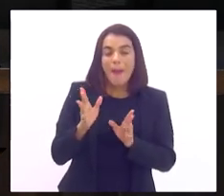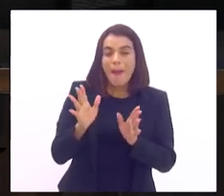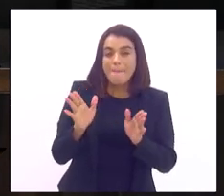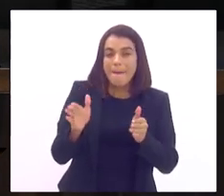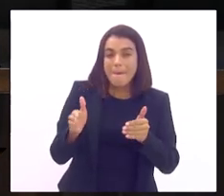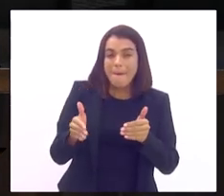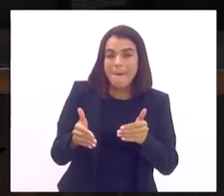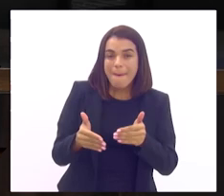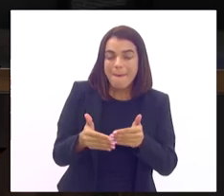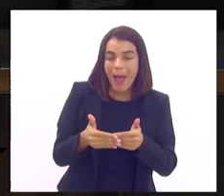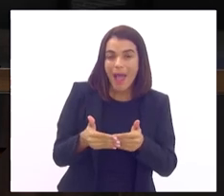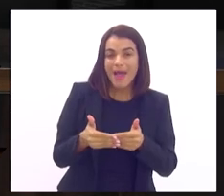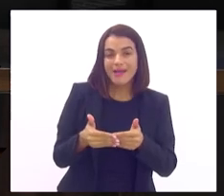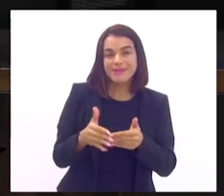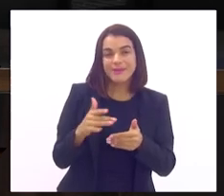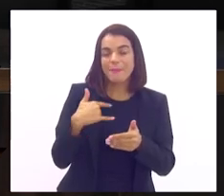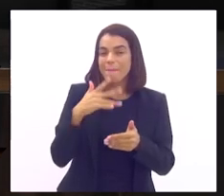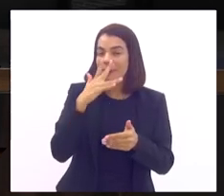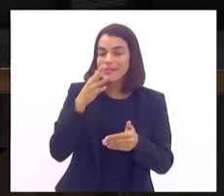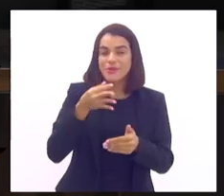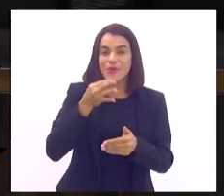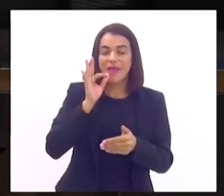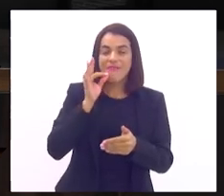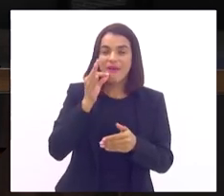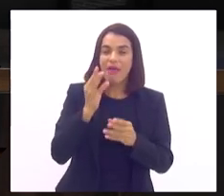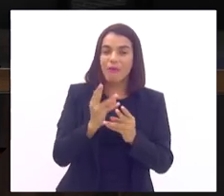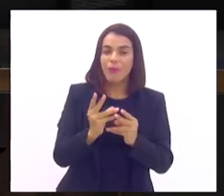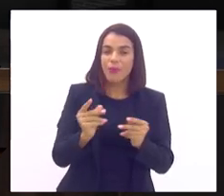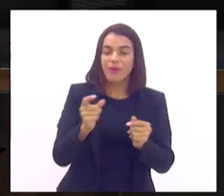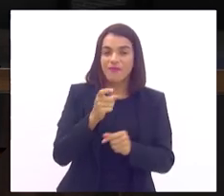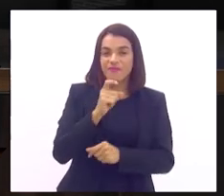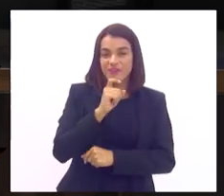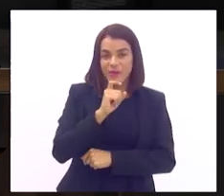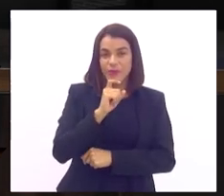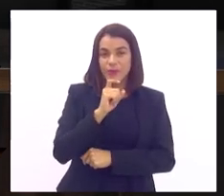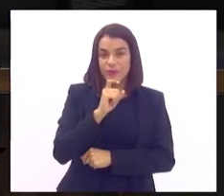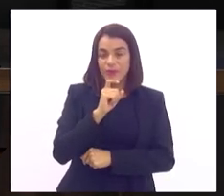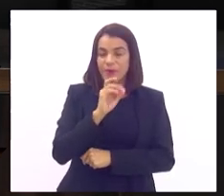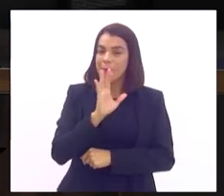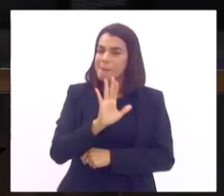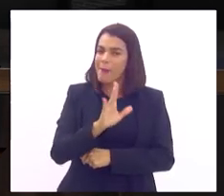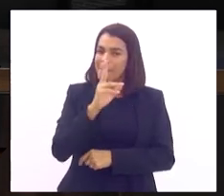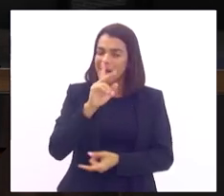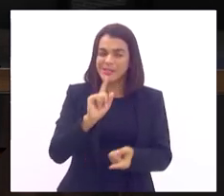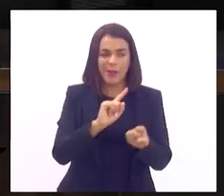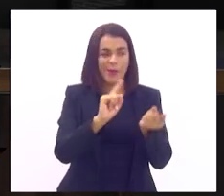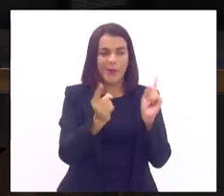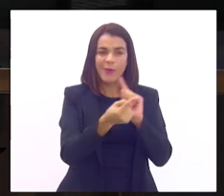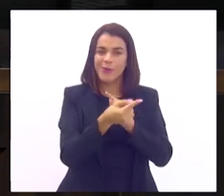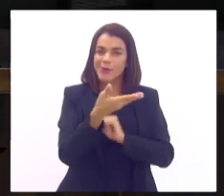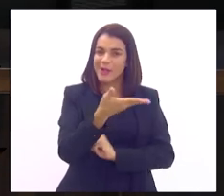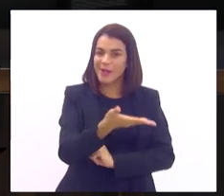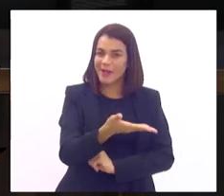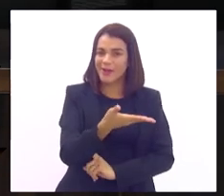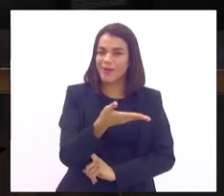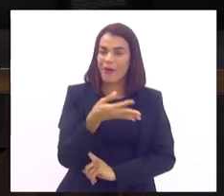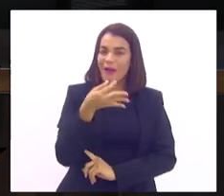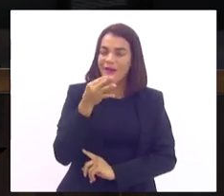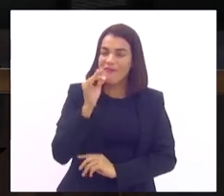ficando frio. Mas no Samir, o café, no final da gestão, fica cada vez mais quente.